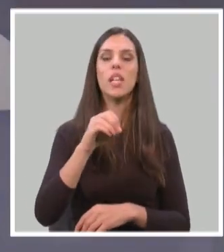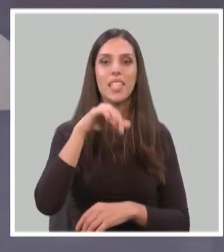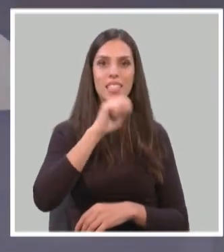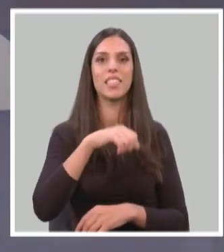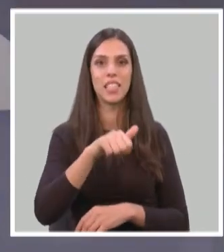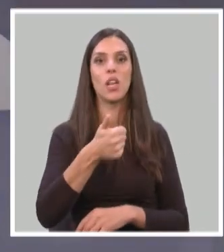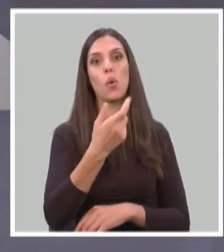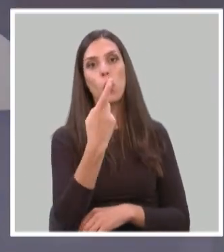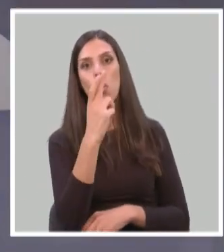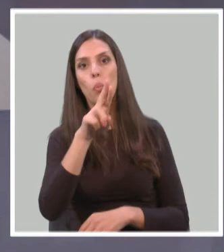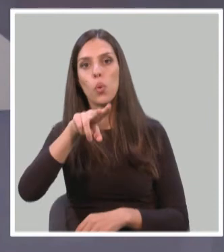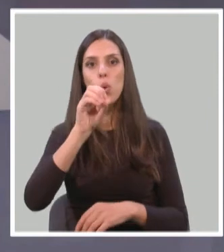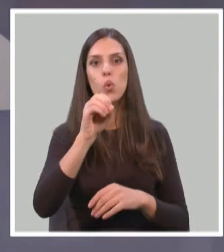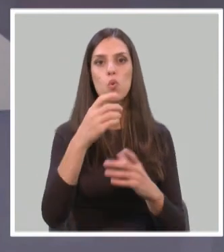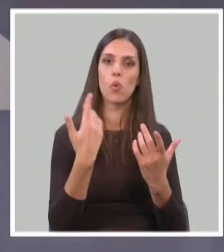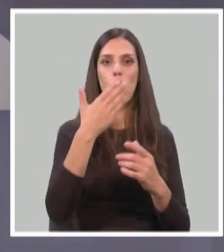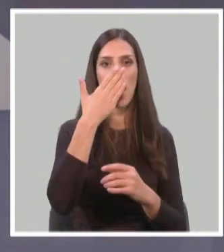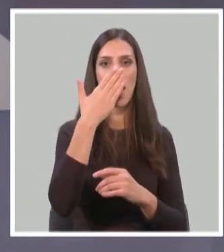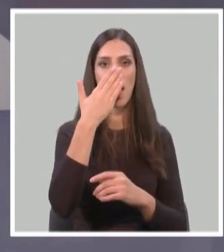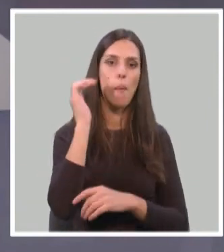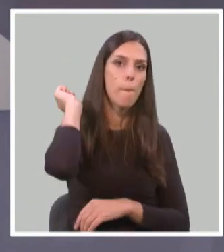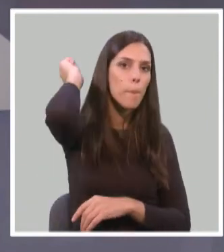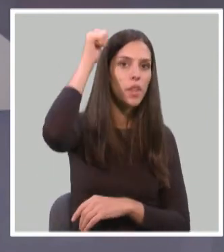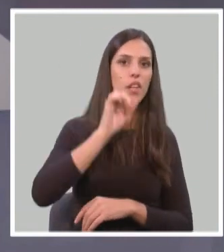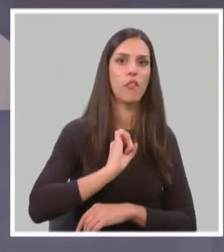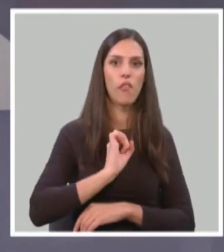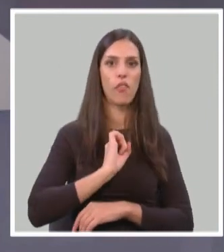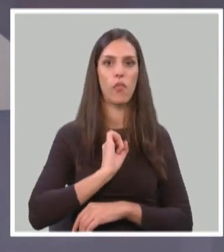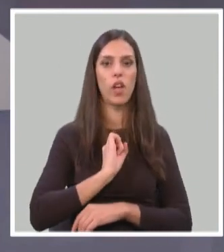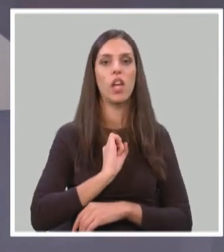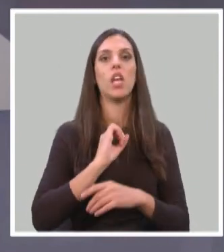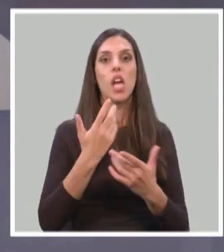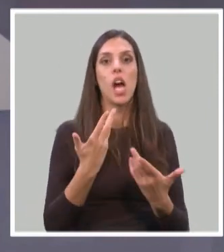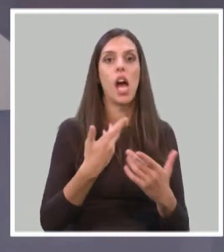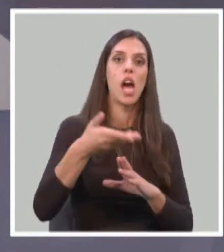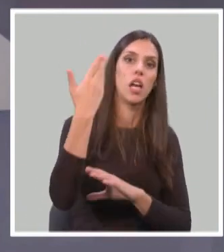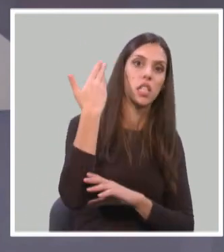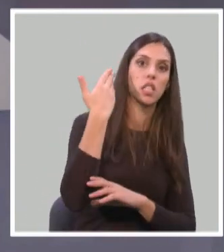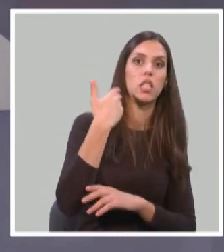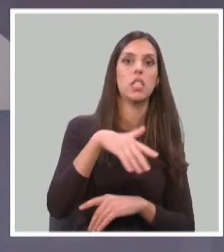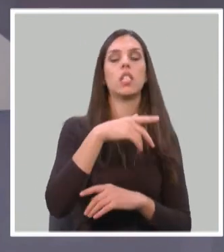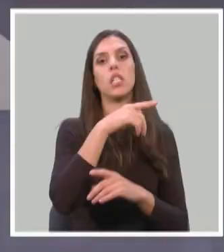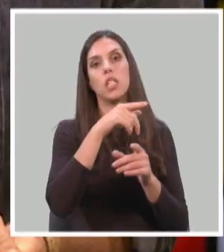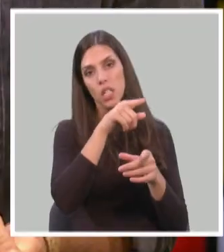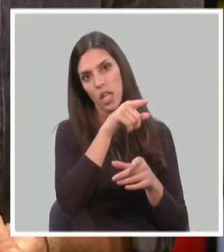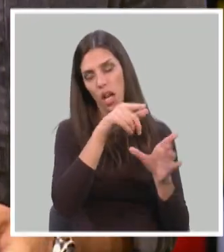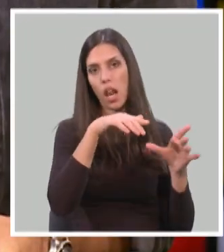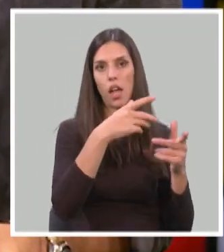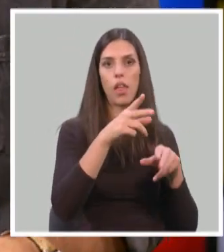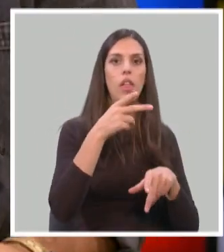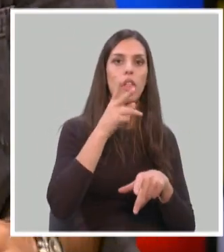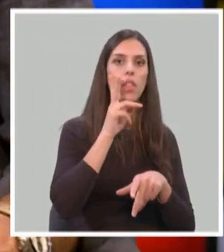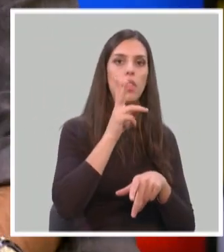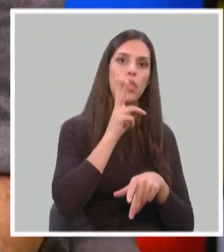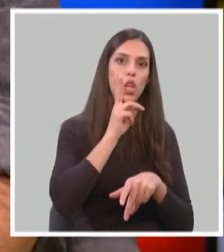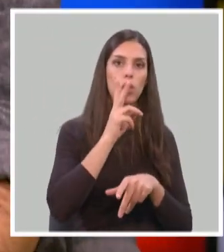o Bruno, que foi o meu padrinho televisivo, que era o subdiretor da 2 na altura, hoje é diretor de programas da TVI, e que foi essa pessoa